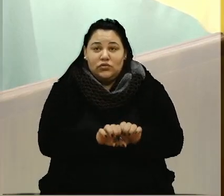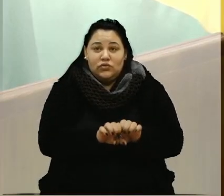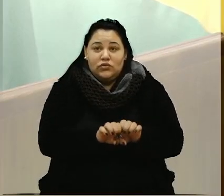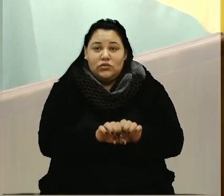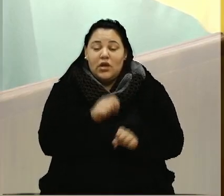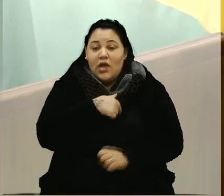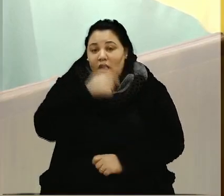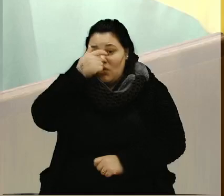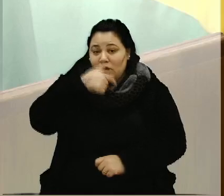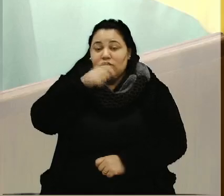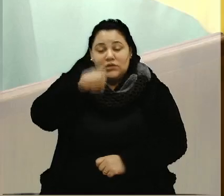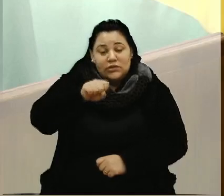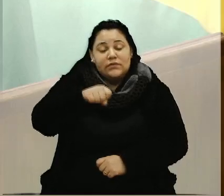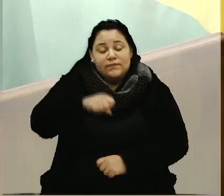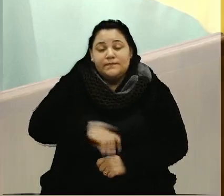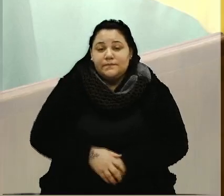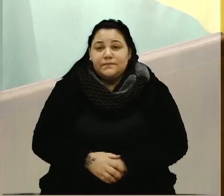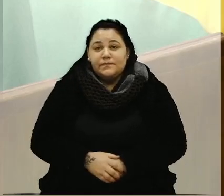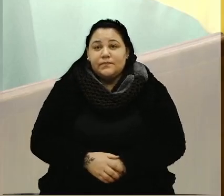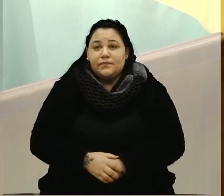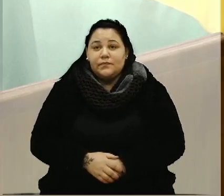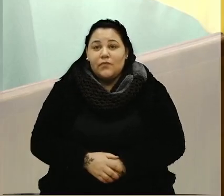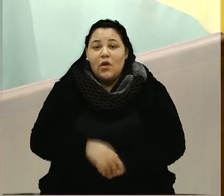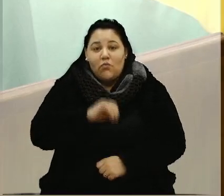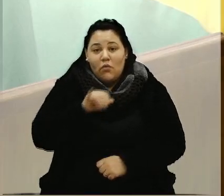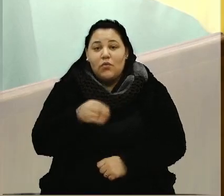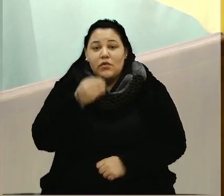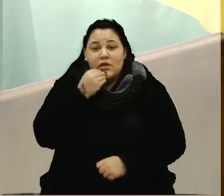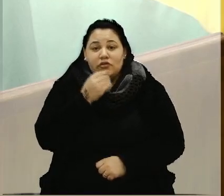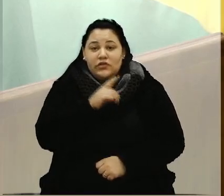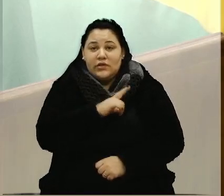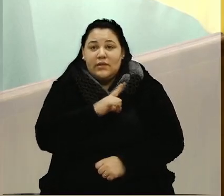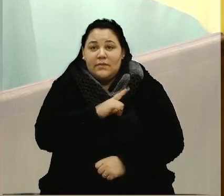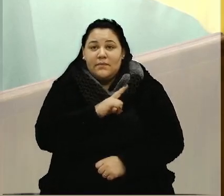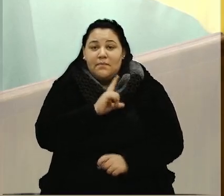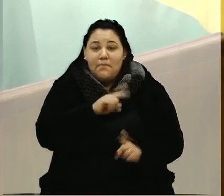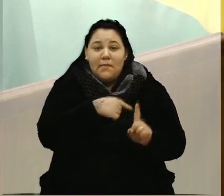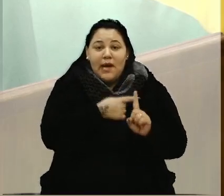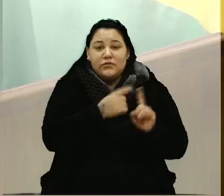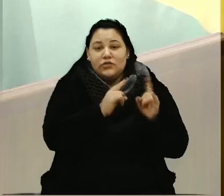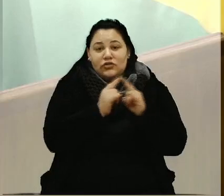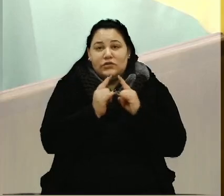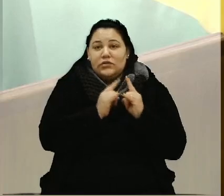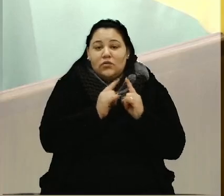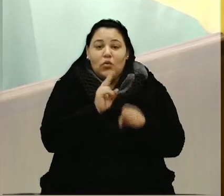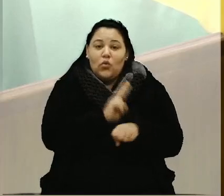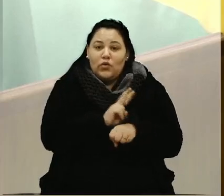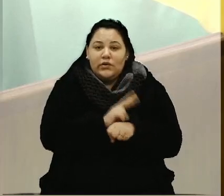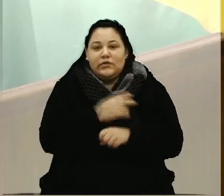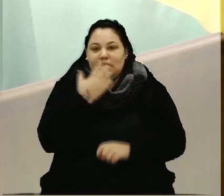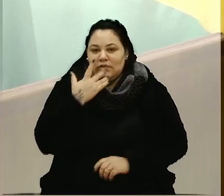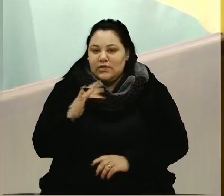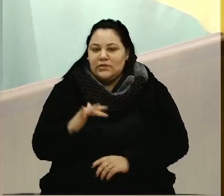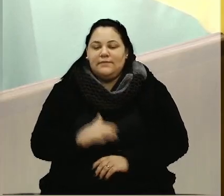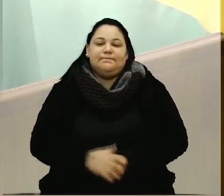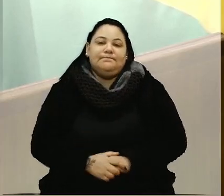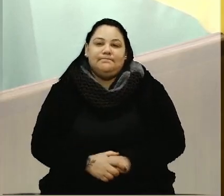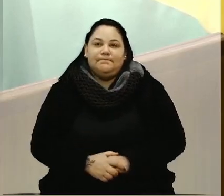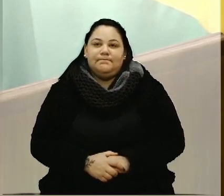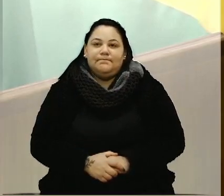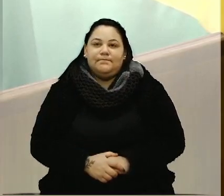acho que é uma oportunidade, nós temos mais uma instituição cuidando das nossas crianças.